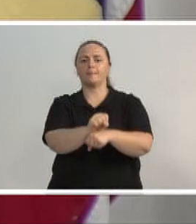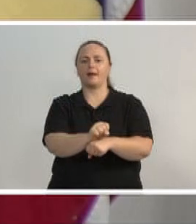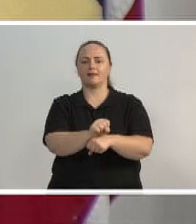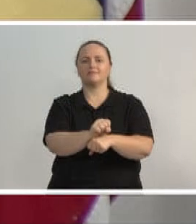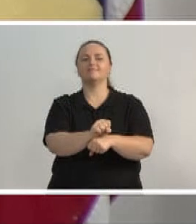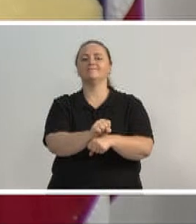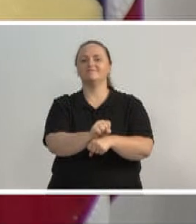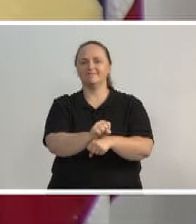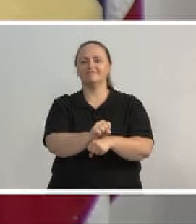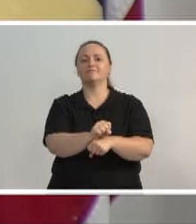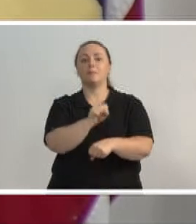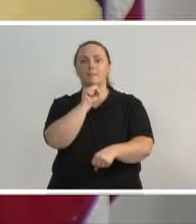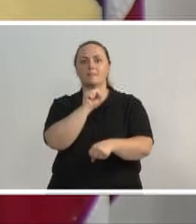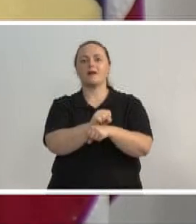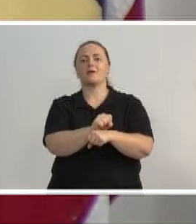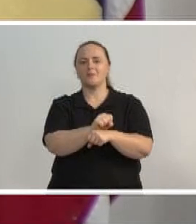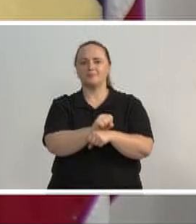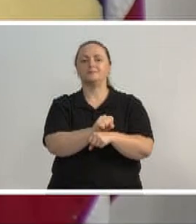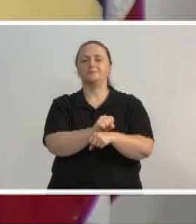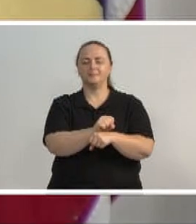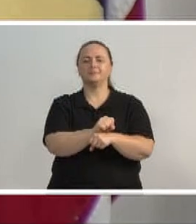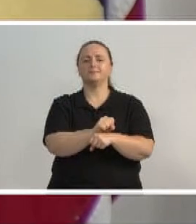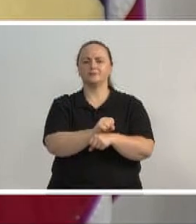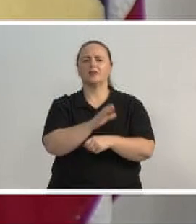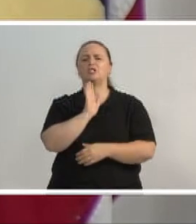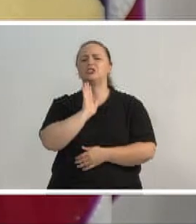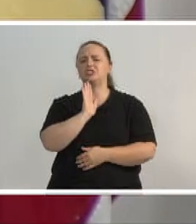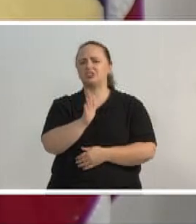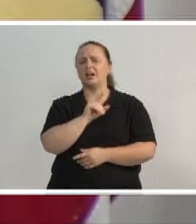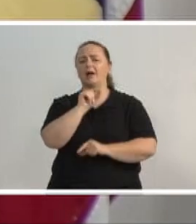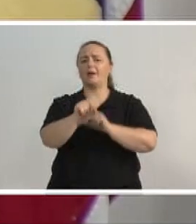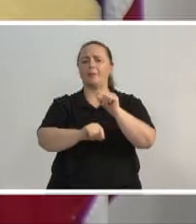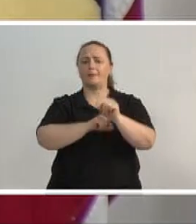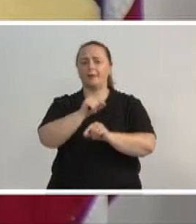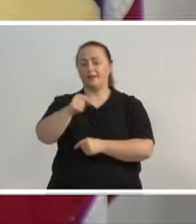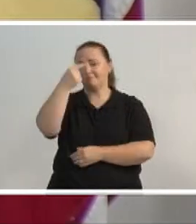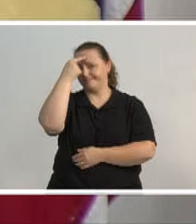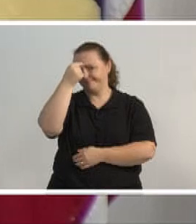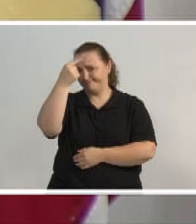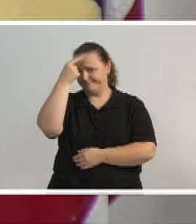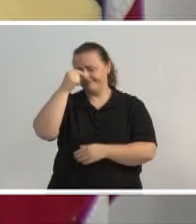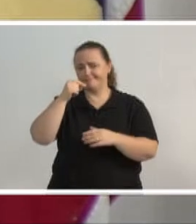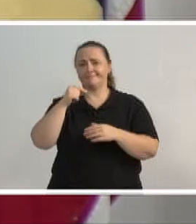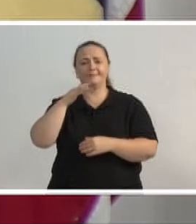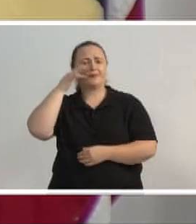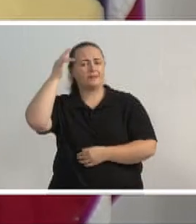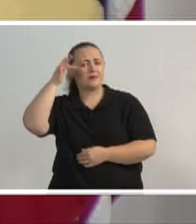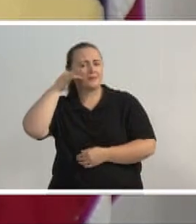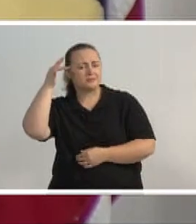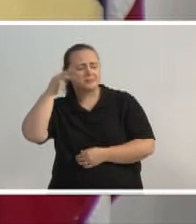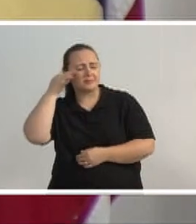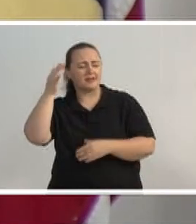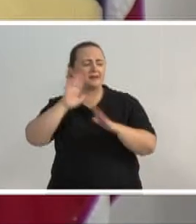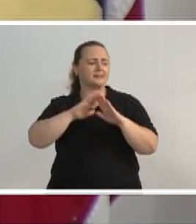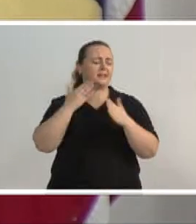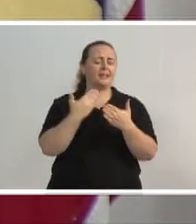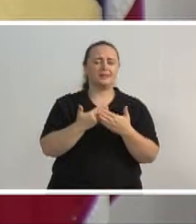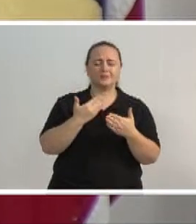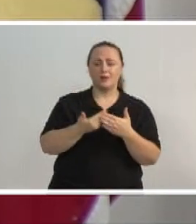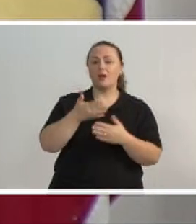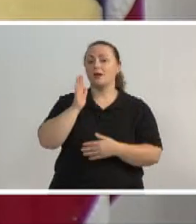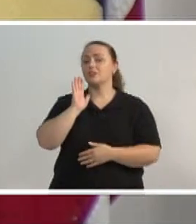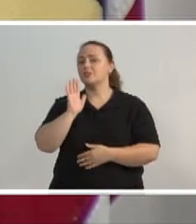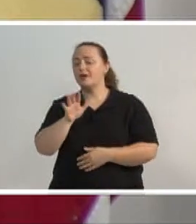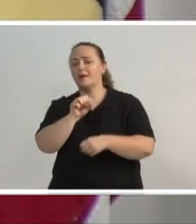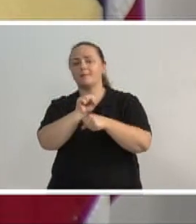novembro. Explicou as razões do movimento, motivado pelos cortes de direitos adquiridos pelos servidores do país após